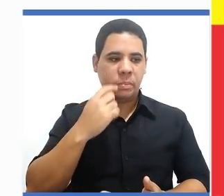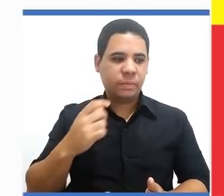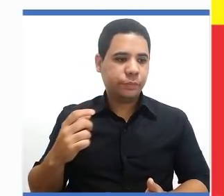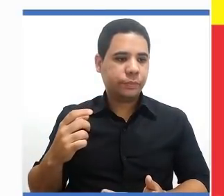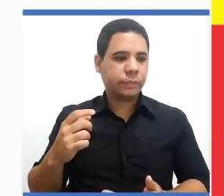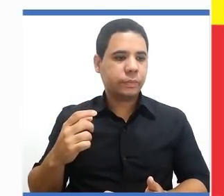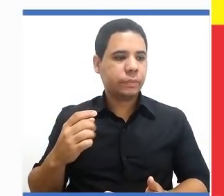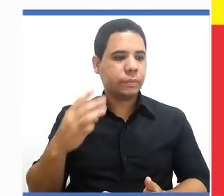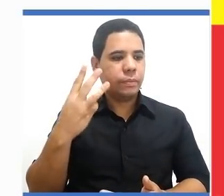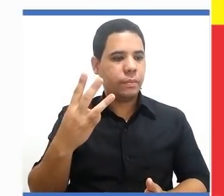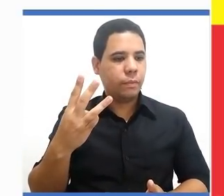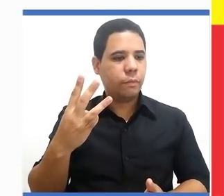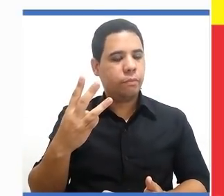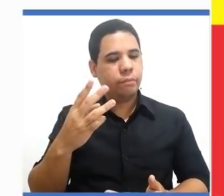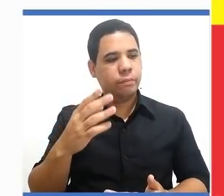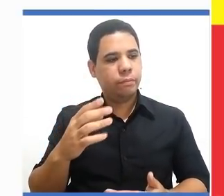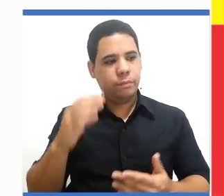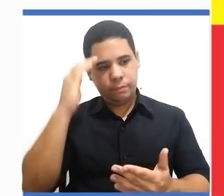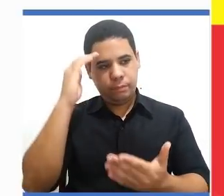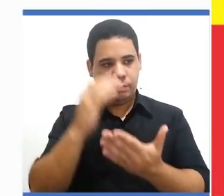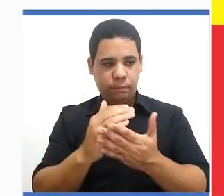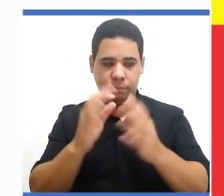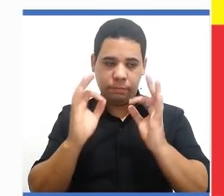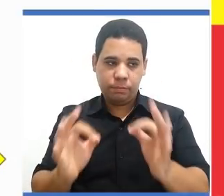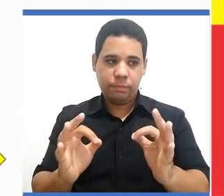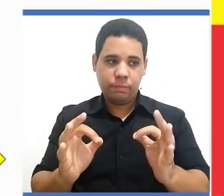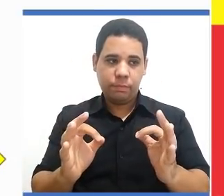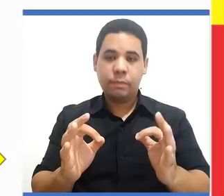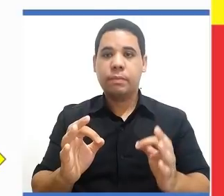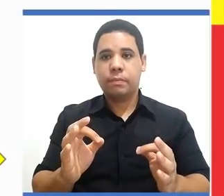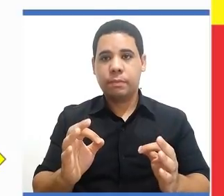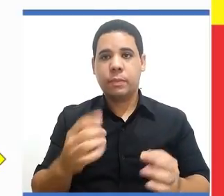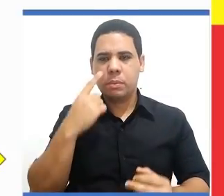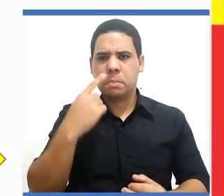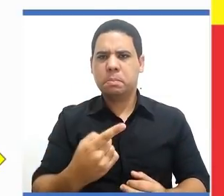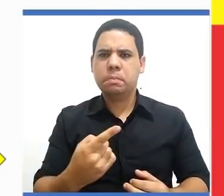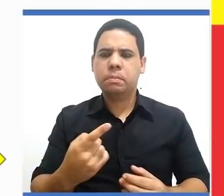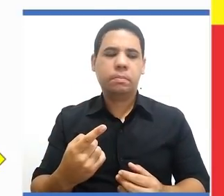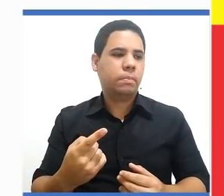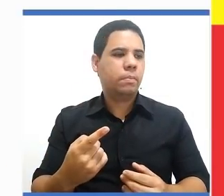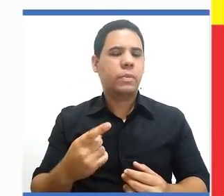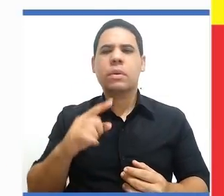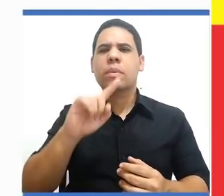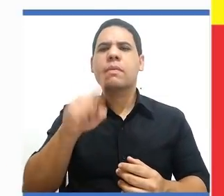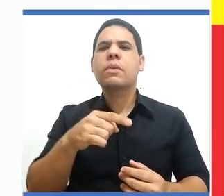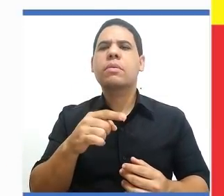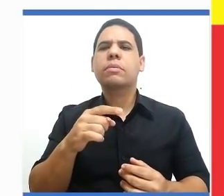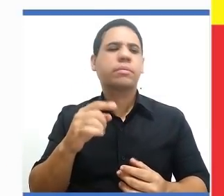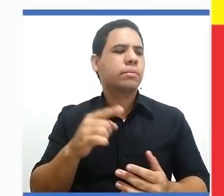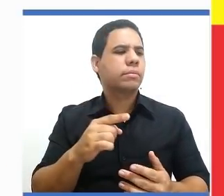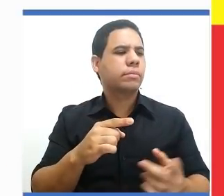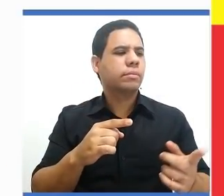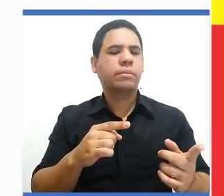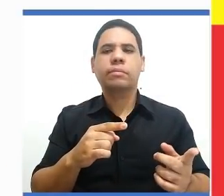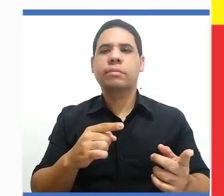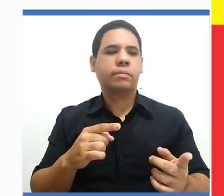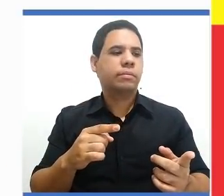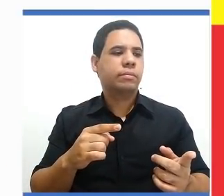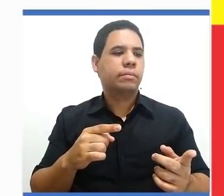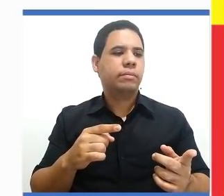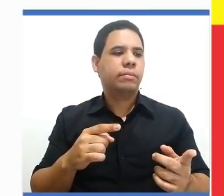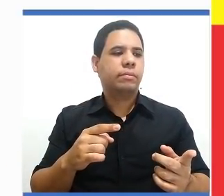pulo, 2, 3 pulos a gente vai dar, beleza? Então, ó, passando isso, a gente vai andar a